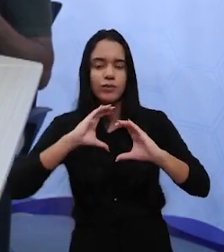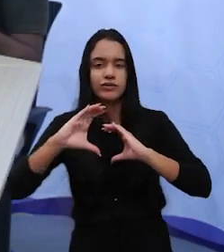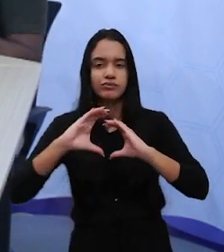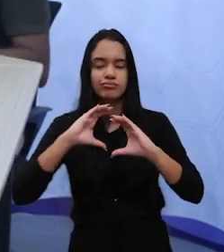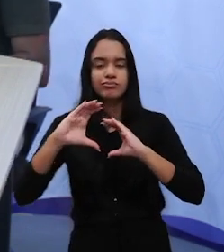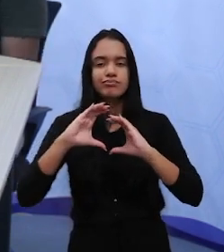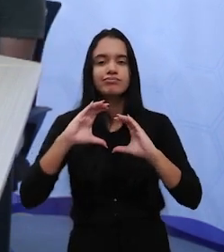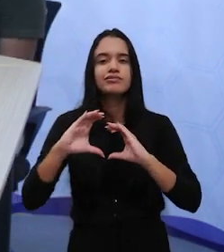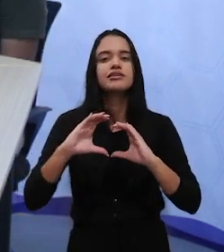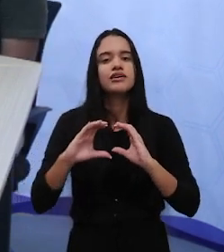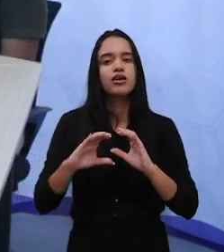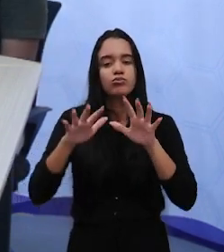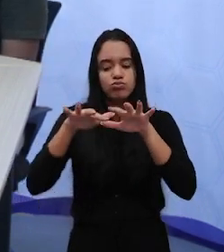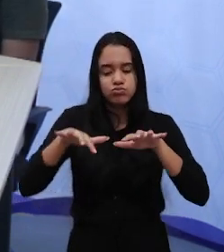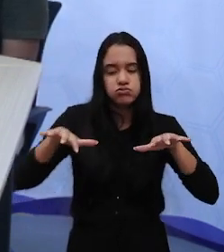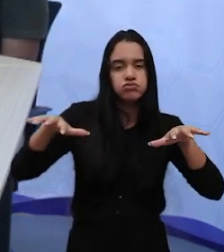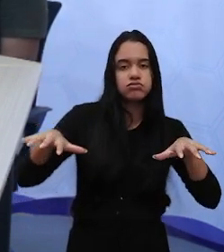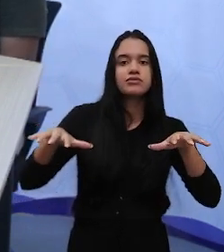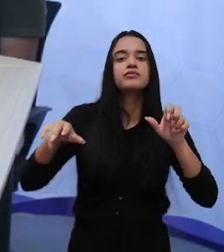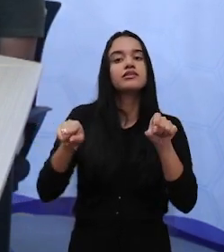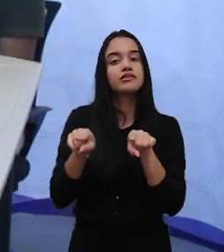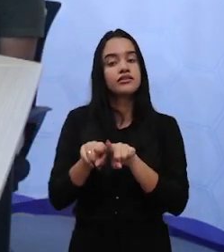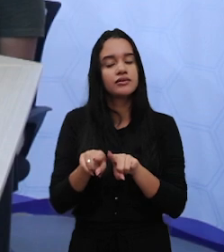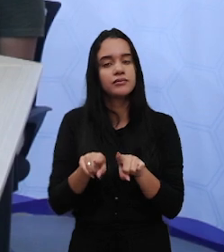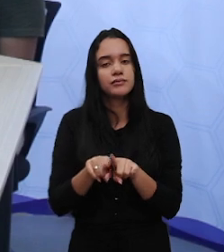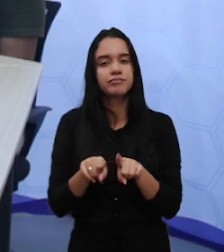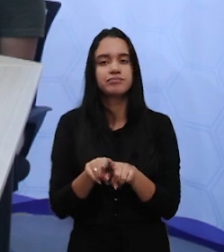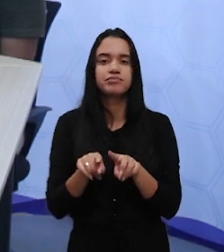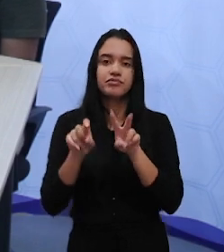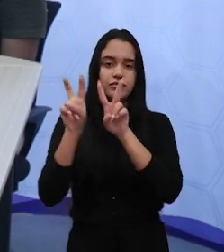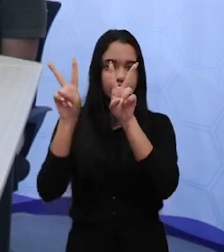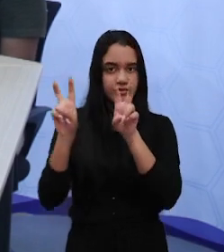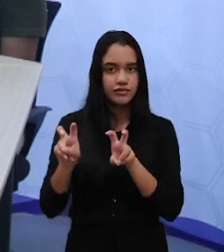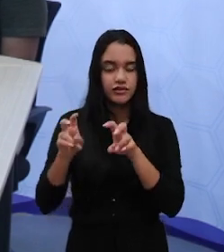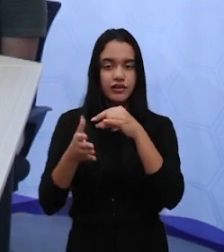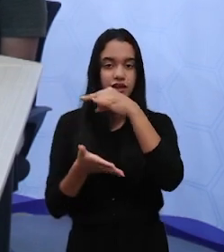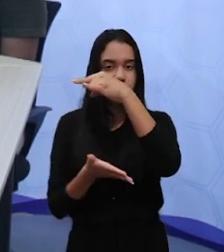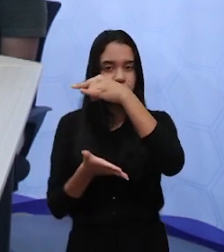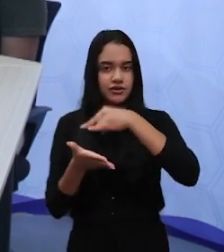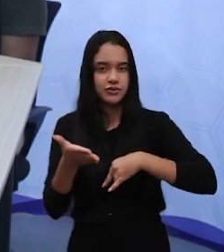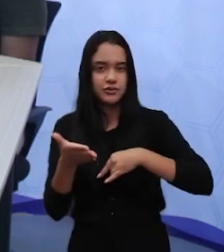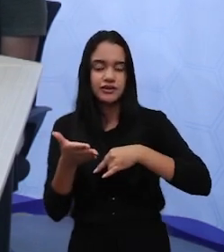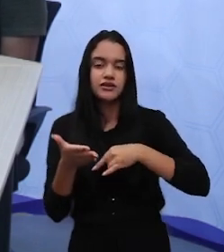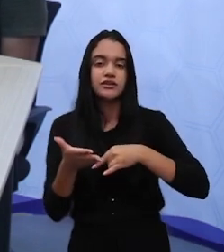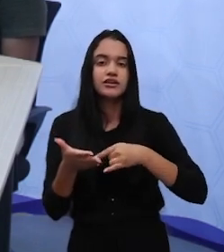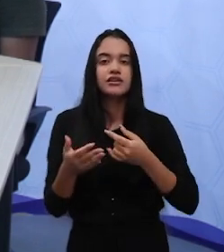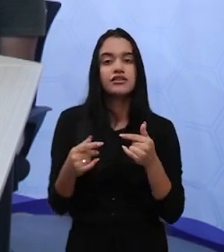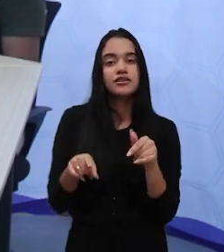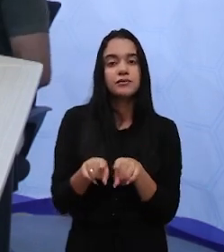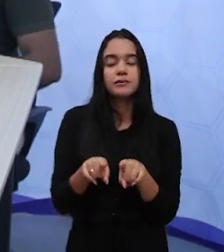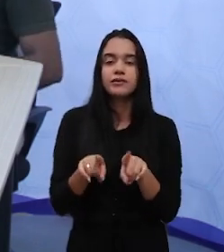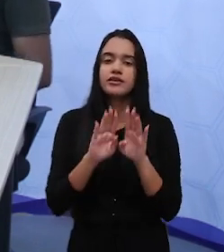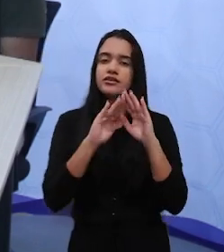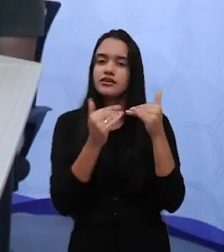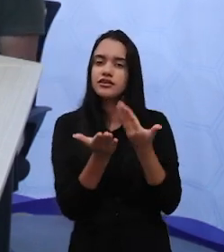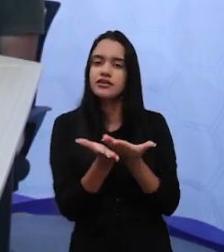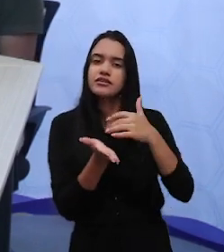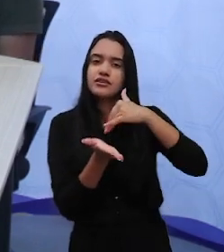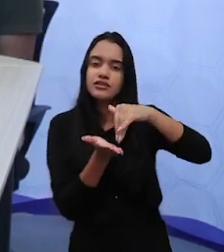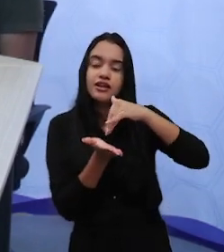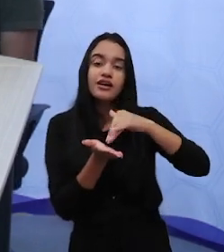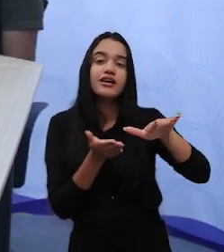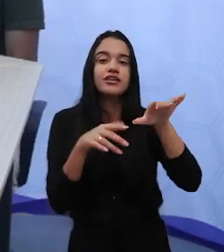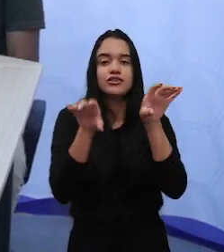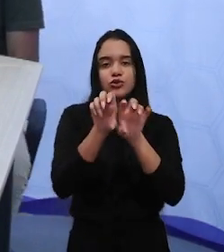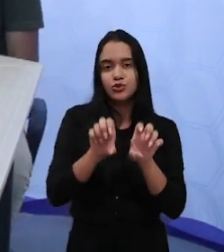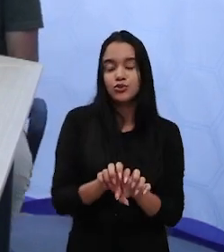entre essas partes. Ainda a respeito do tema dessa documentação dentro da secretaria, da estrutura